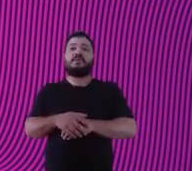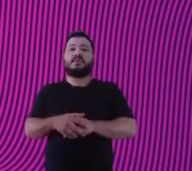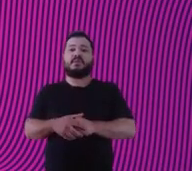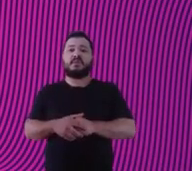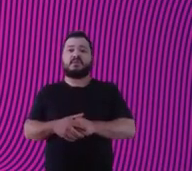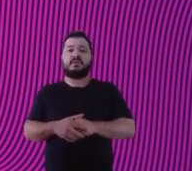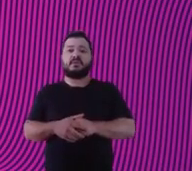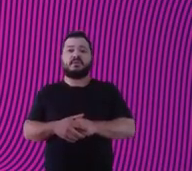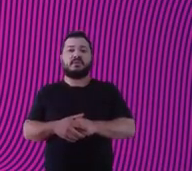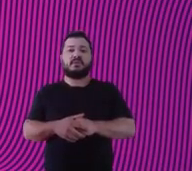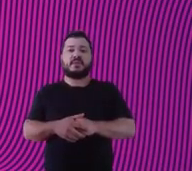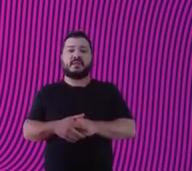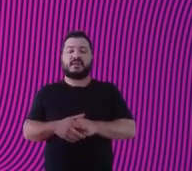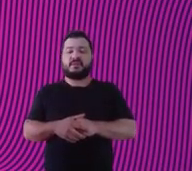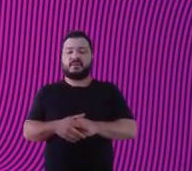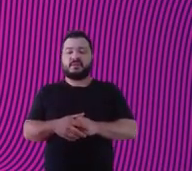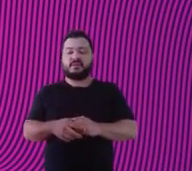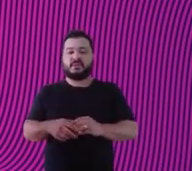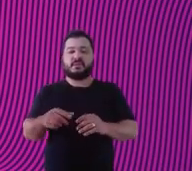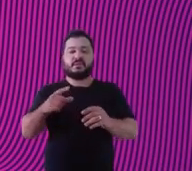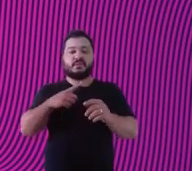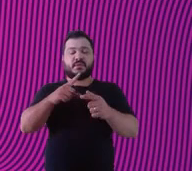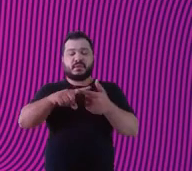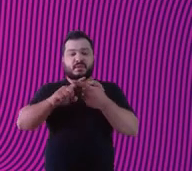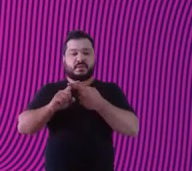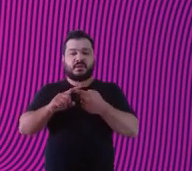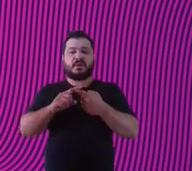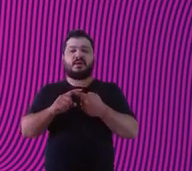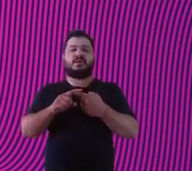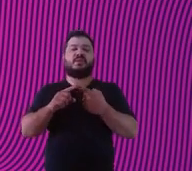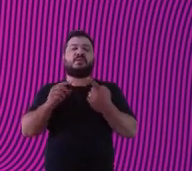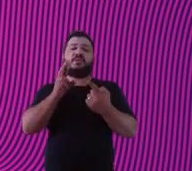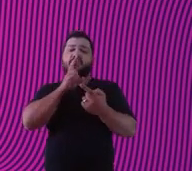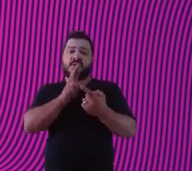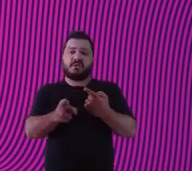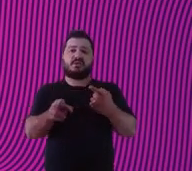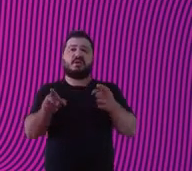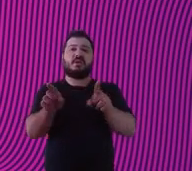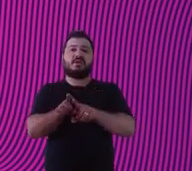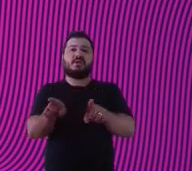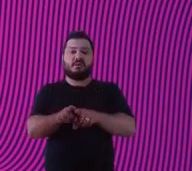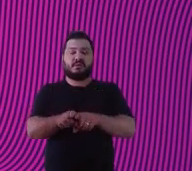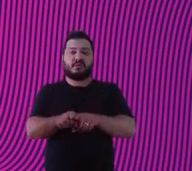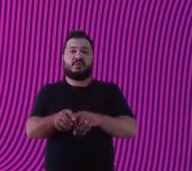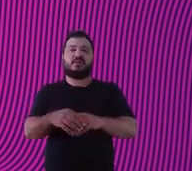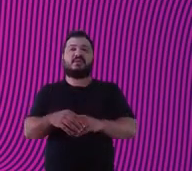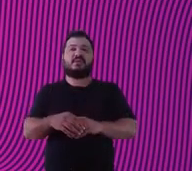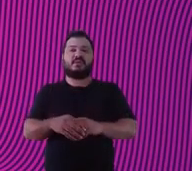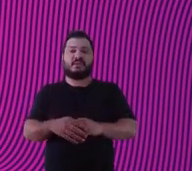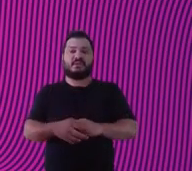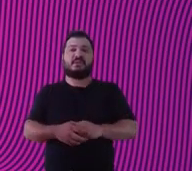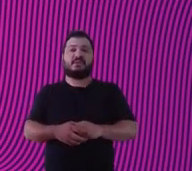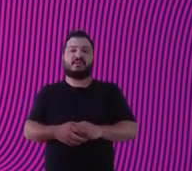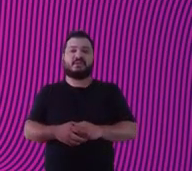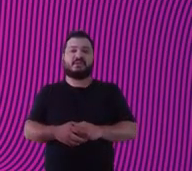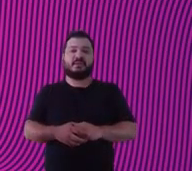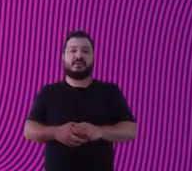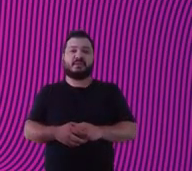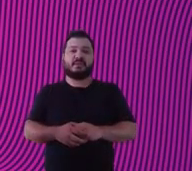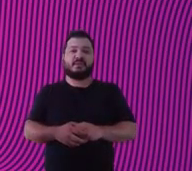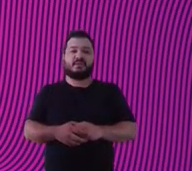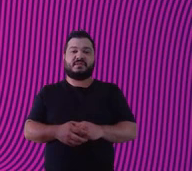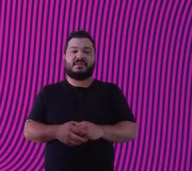você Vânia Edvan tem tem capitaneados por aí e os resultados estão aparecendo claramente parabéns viu